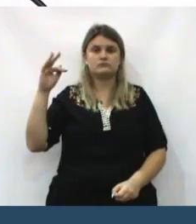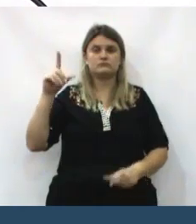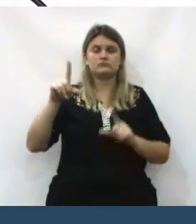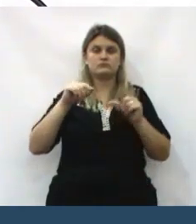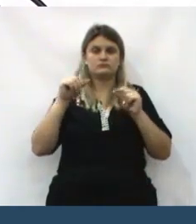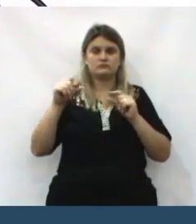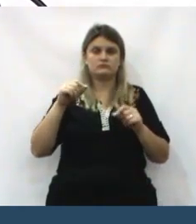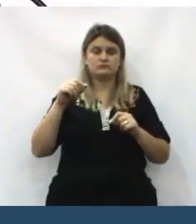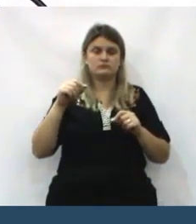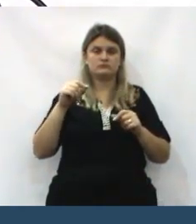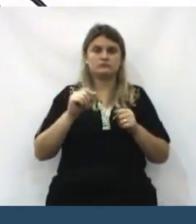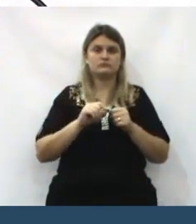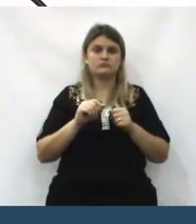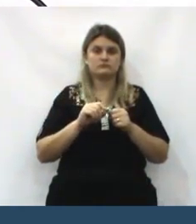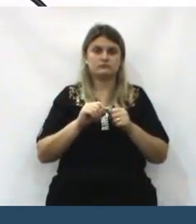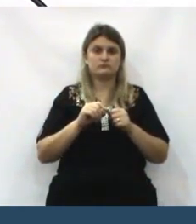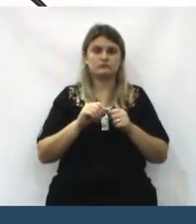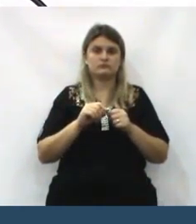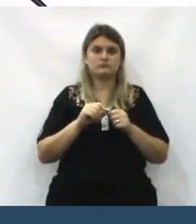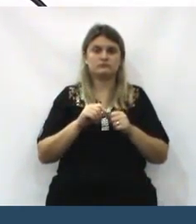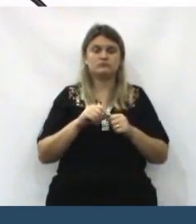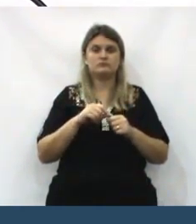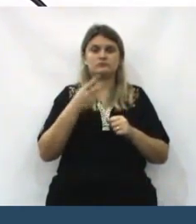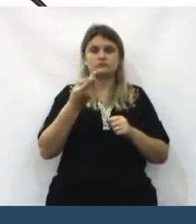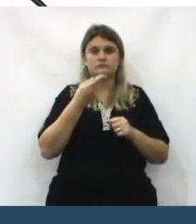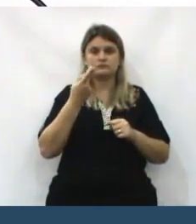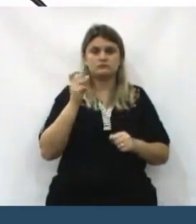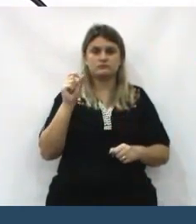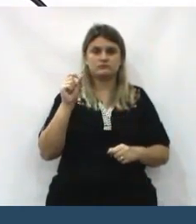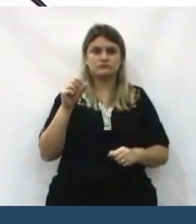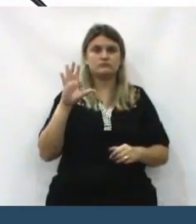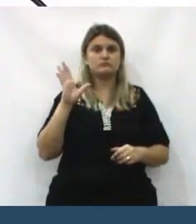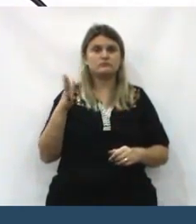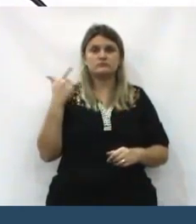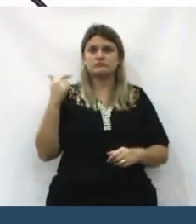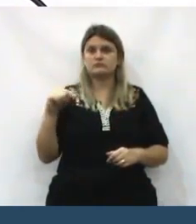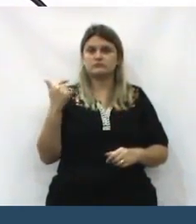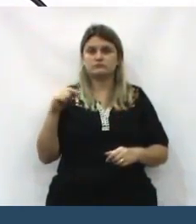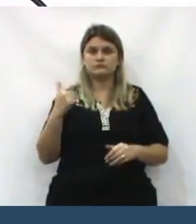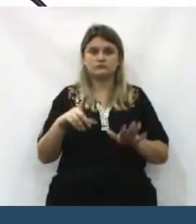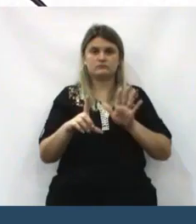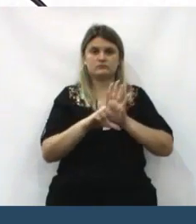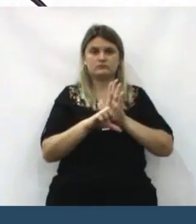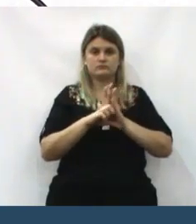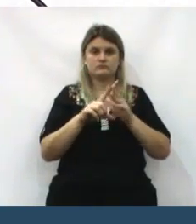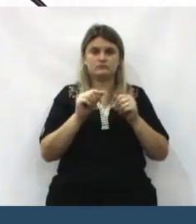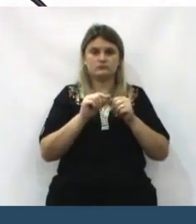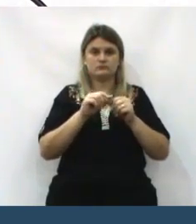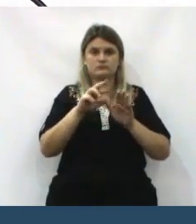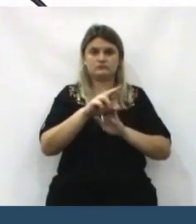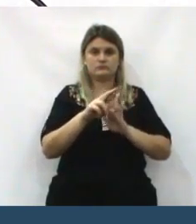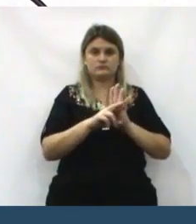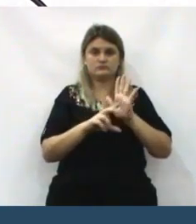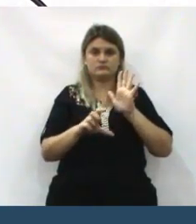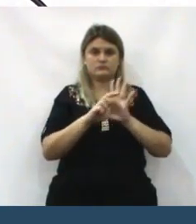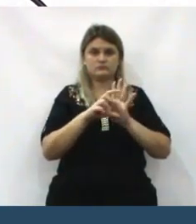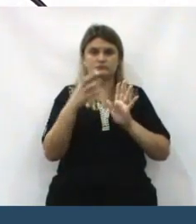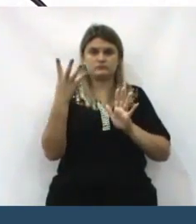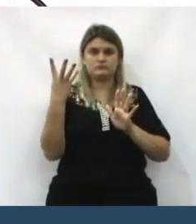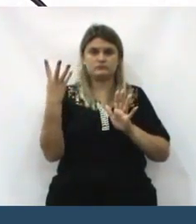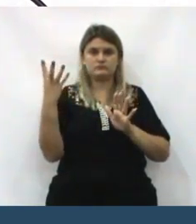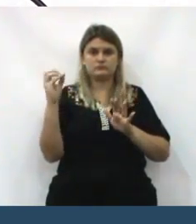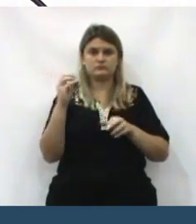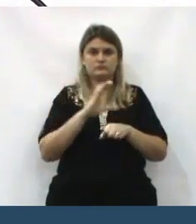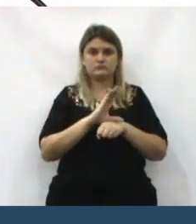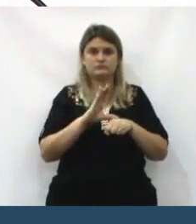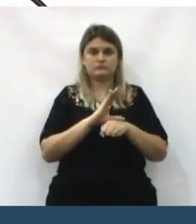decidiu no mandato de injunção 4366? Decidiu o seguinte: já que não existe lei regulamentando o artigo 40